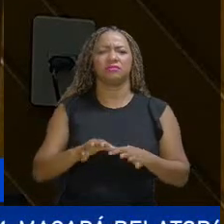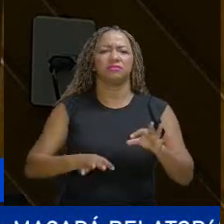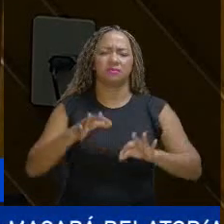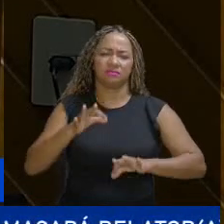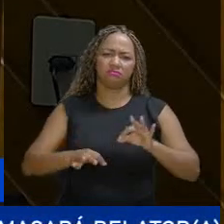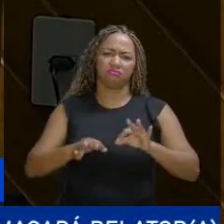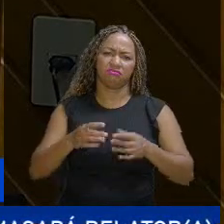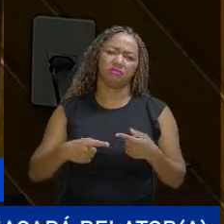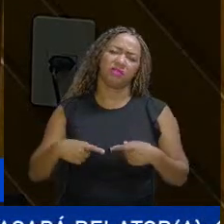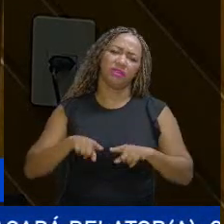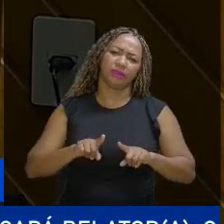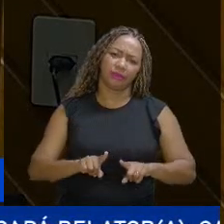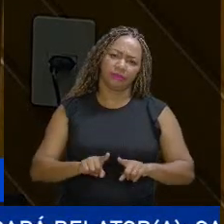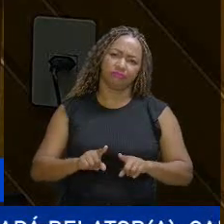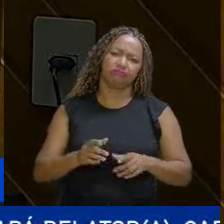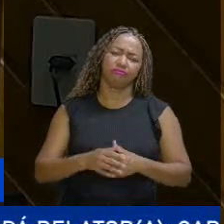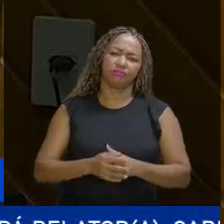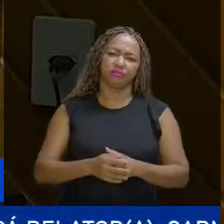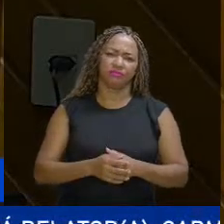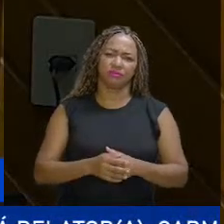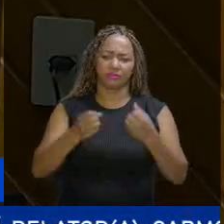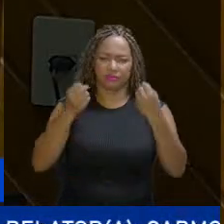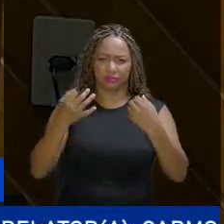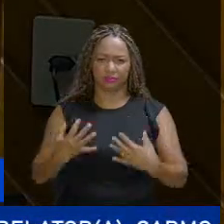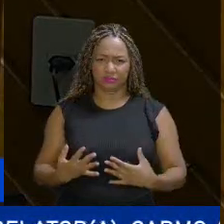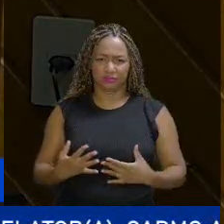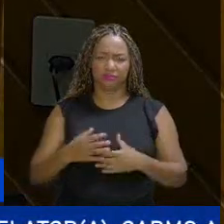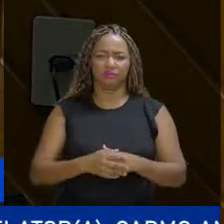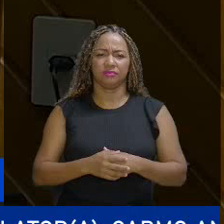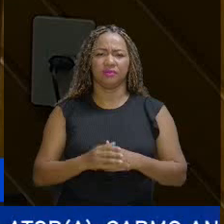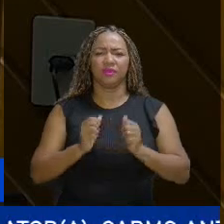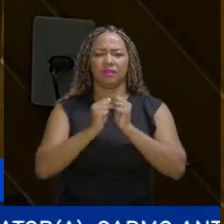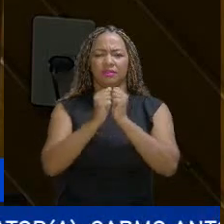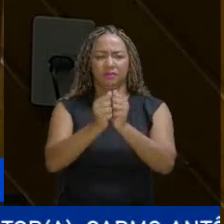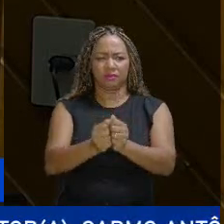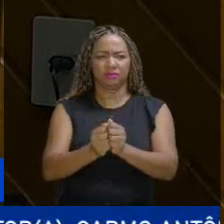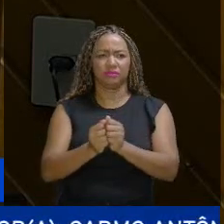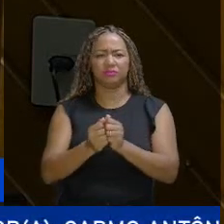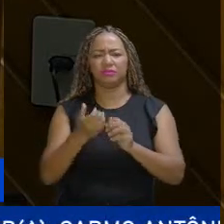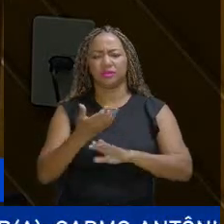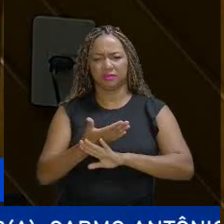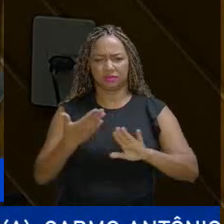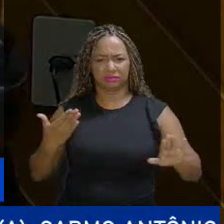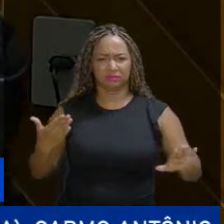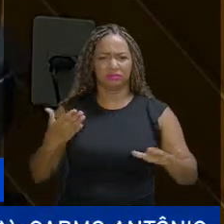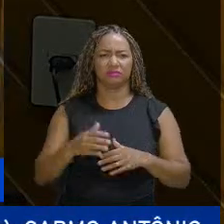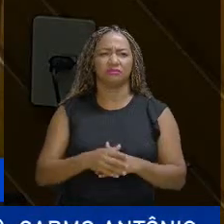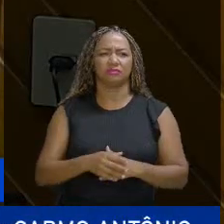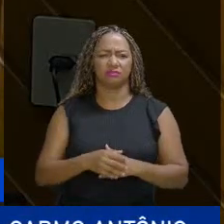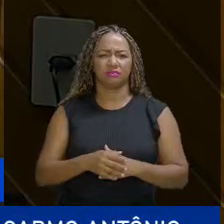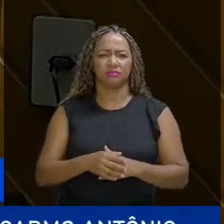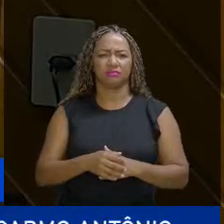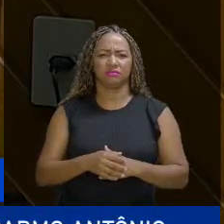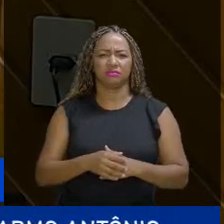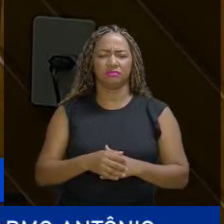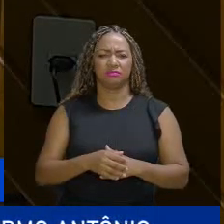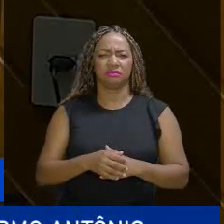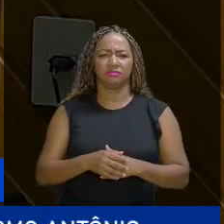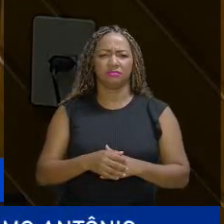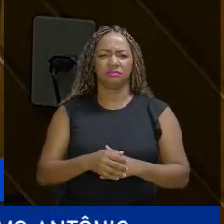processos anteriores. Então, diante desse sucinto manifestação, eu acompanho e rejeito também a